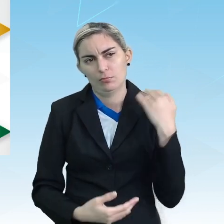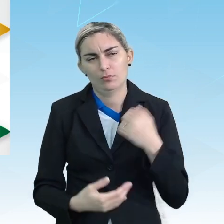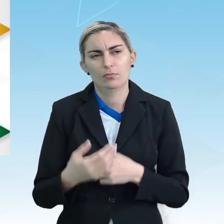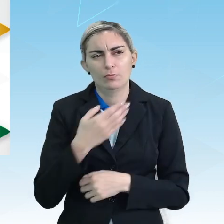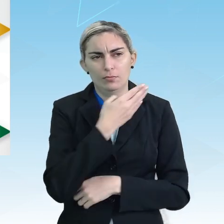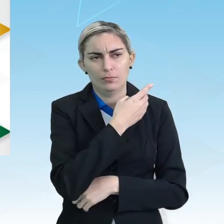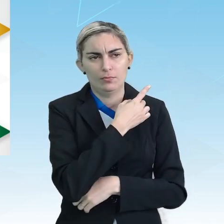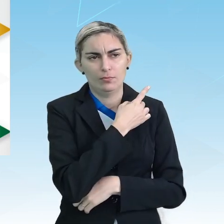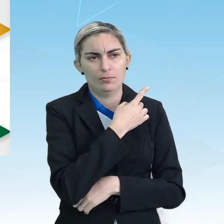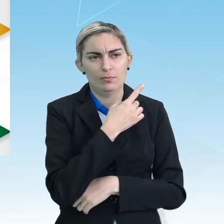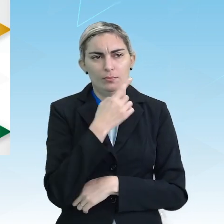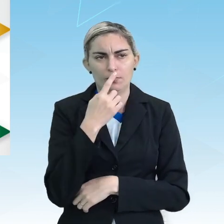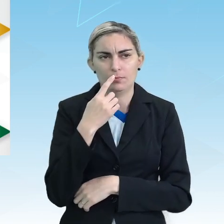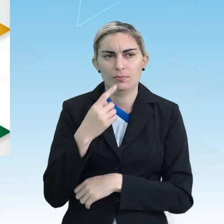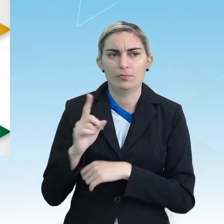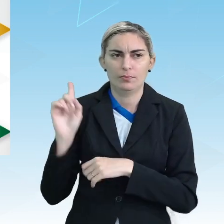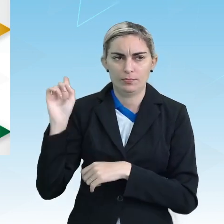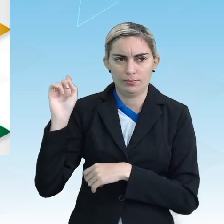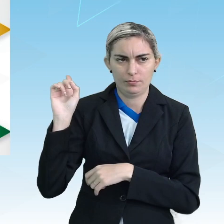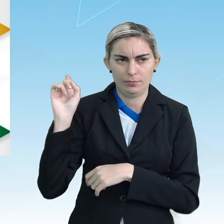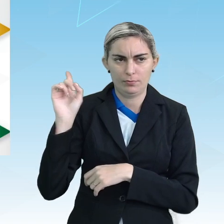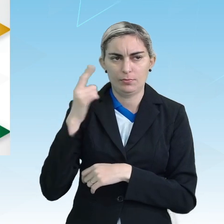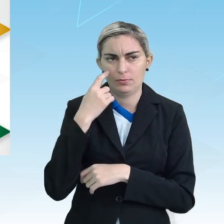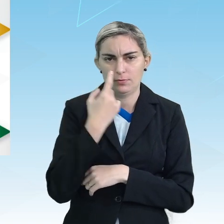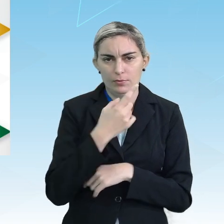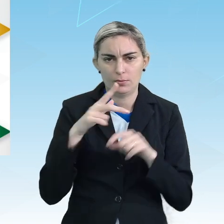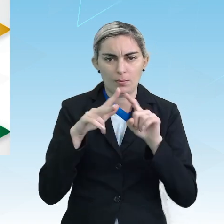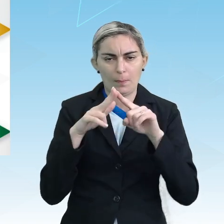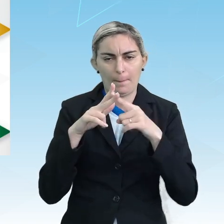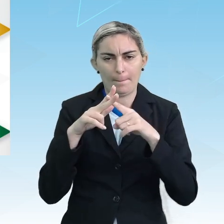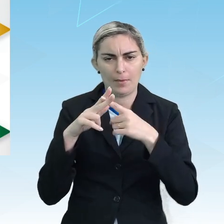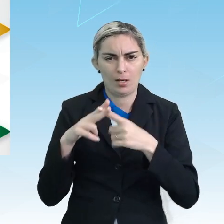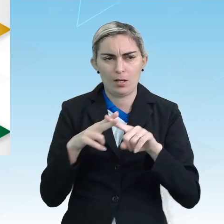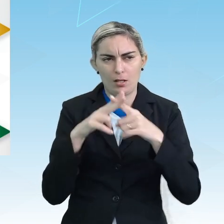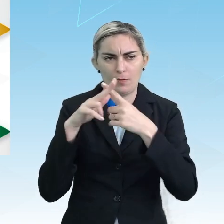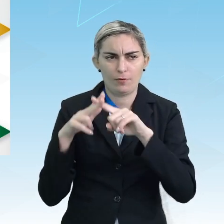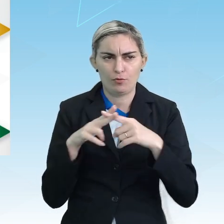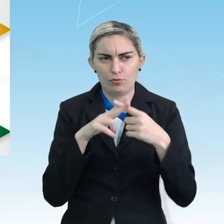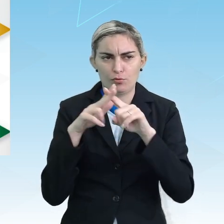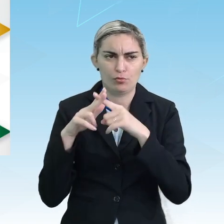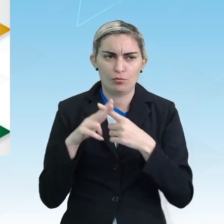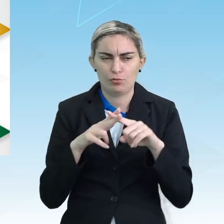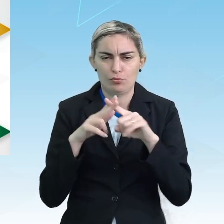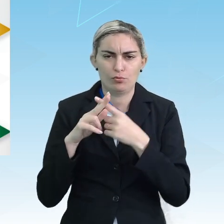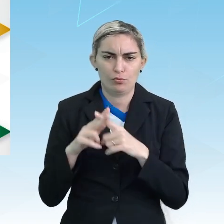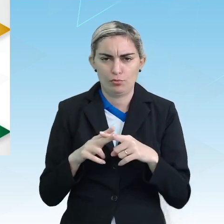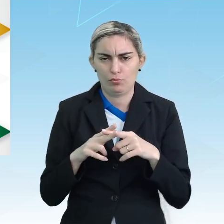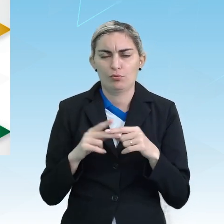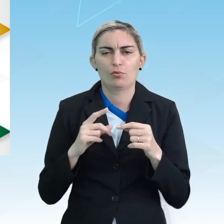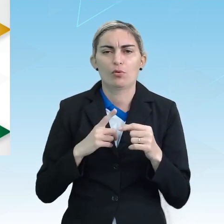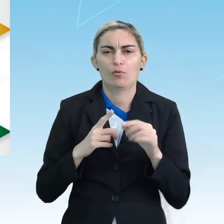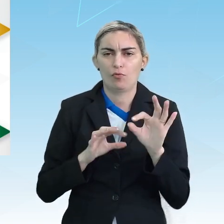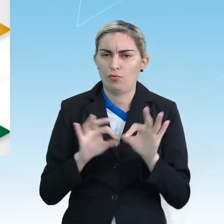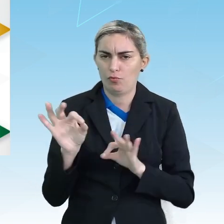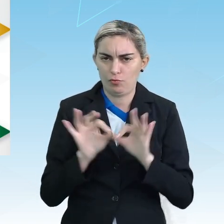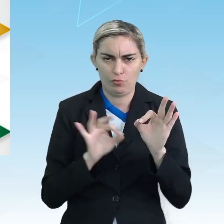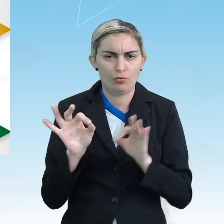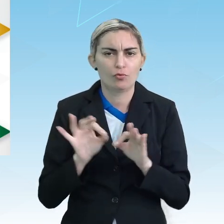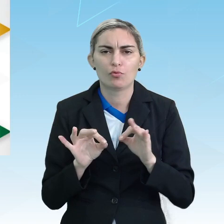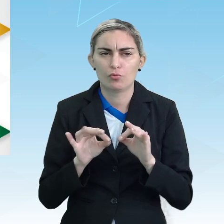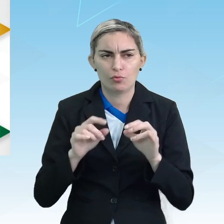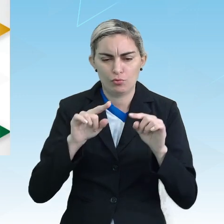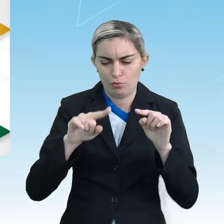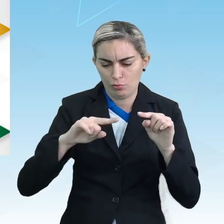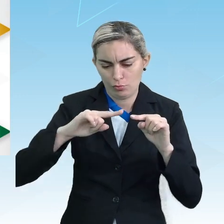parafusos. Eles contêm, na realidade, planos inclinados, só que em forma de espiral,